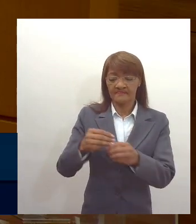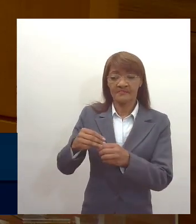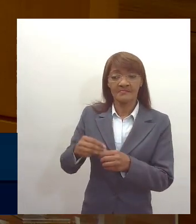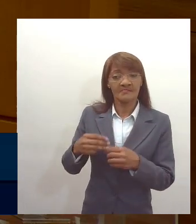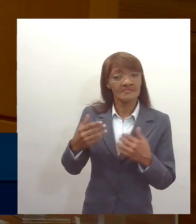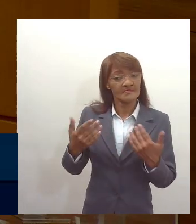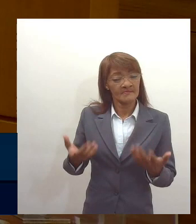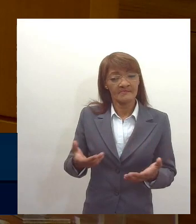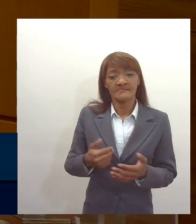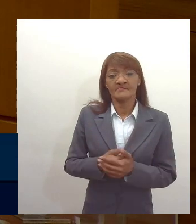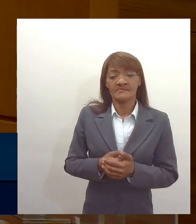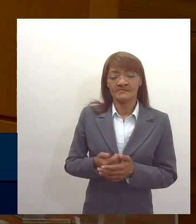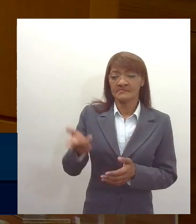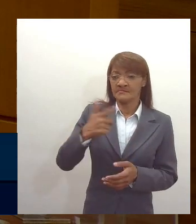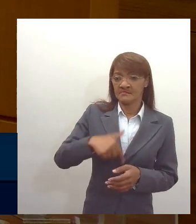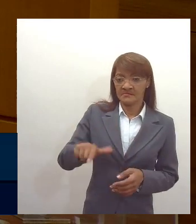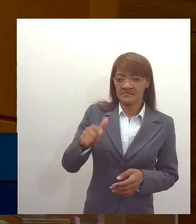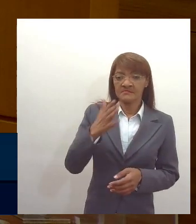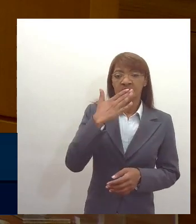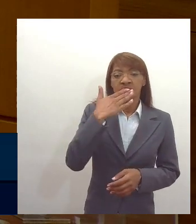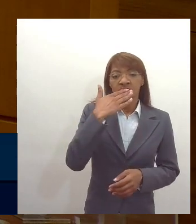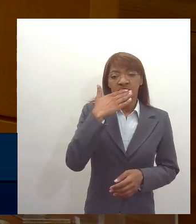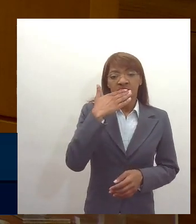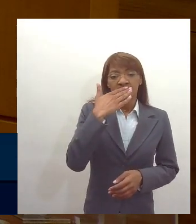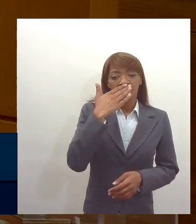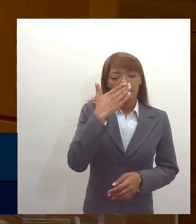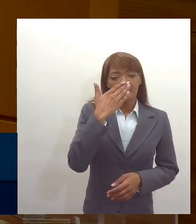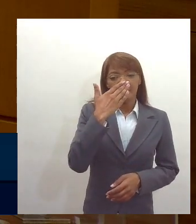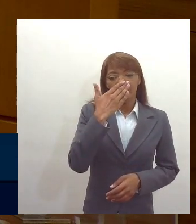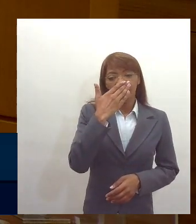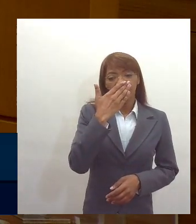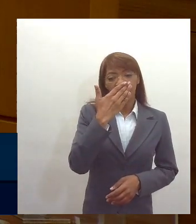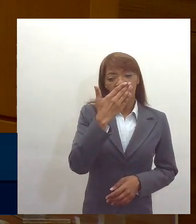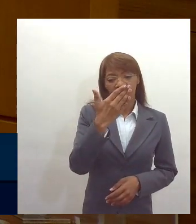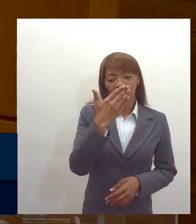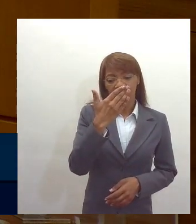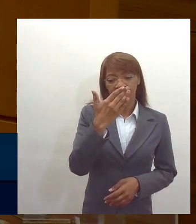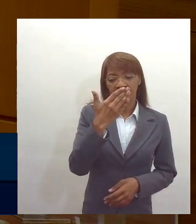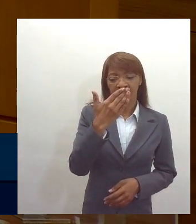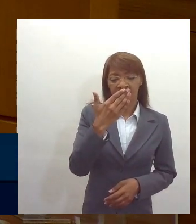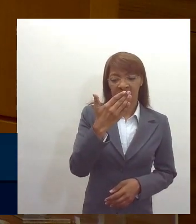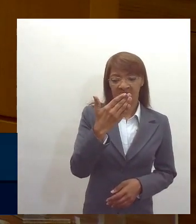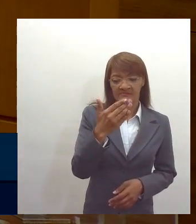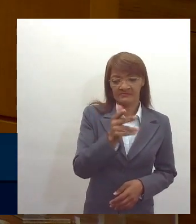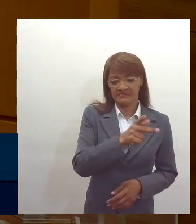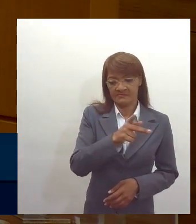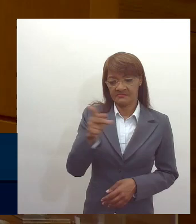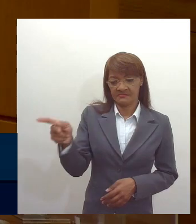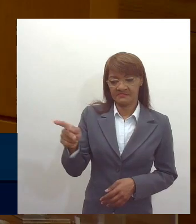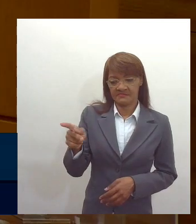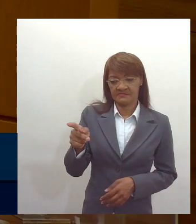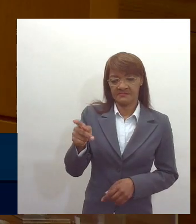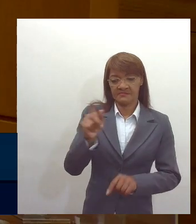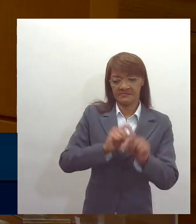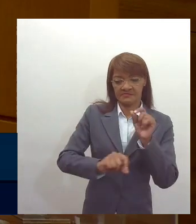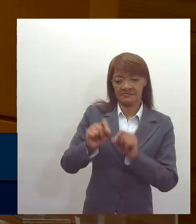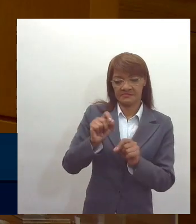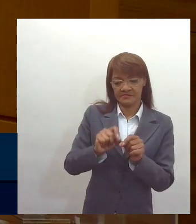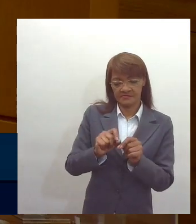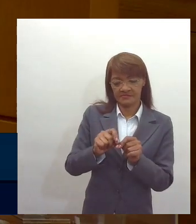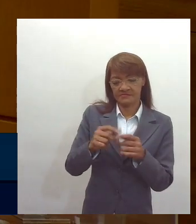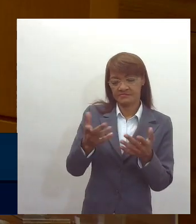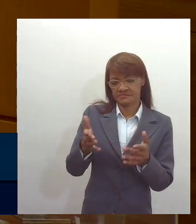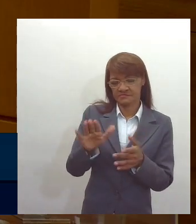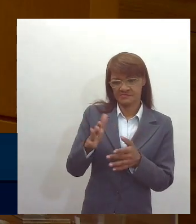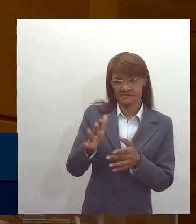um apelo ao presidente da DES, que ele possa olhar o quanto ante isso. Lógico que mais uma vez ele vai provocar o Ministério Público em